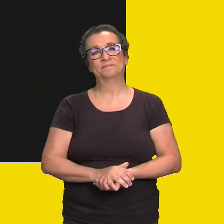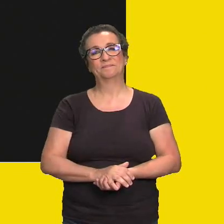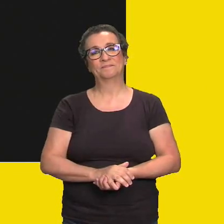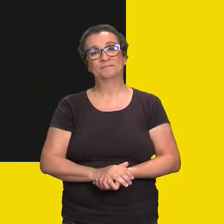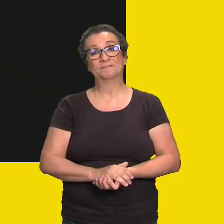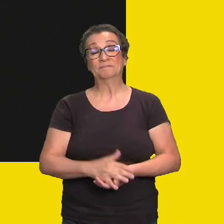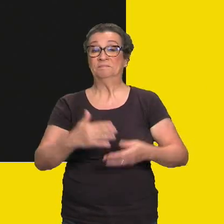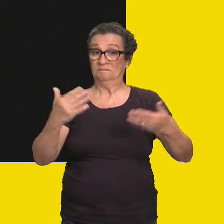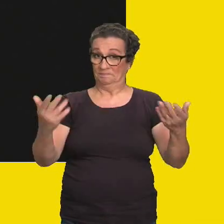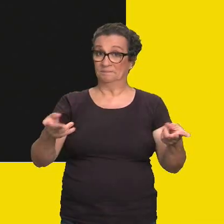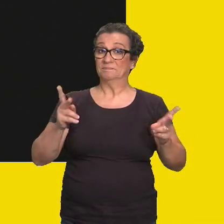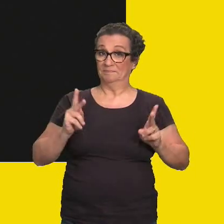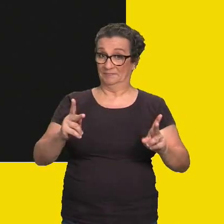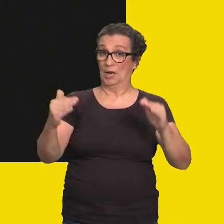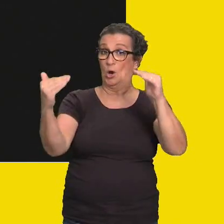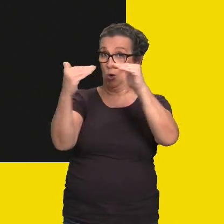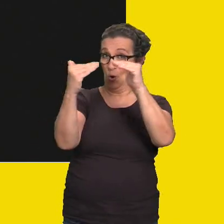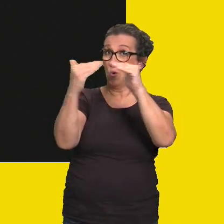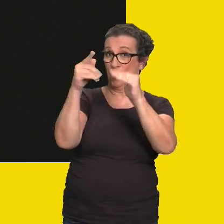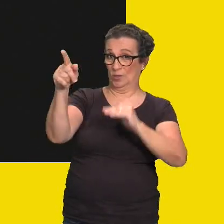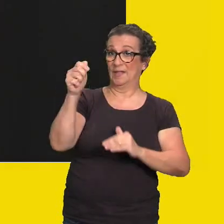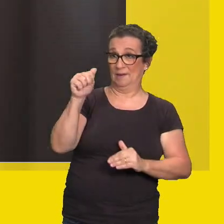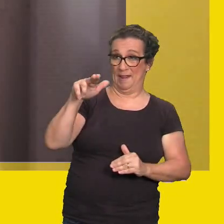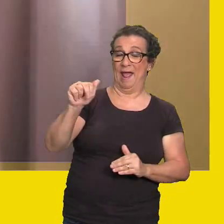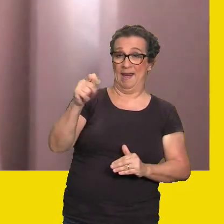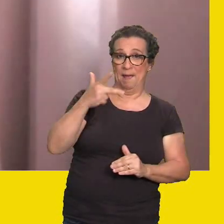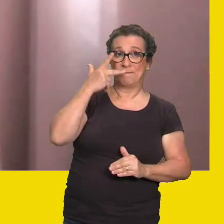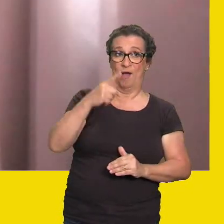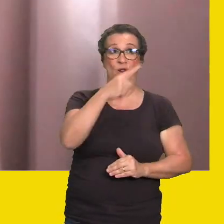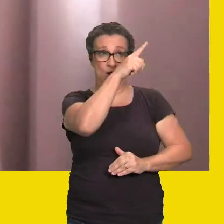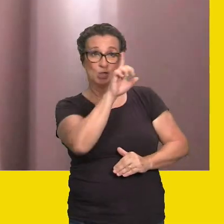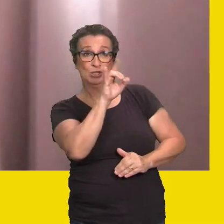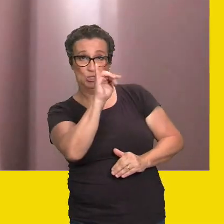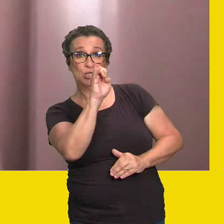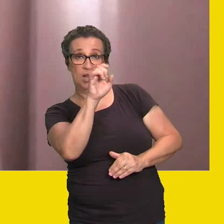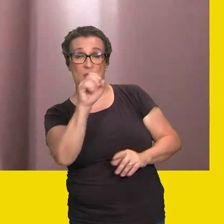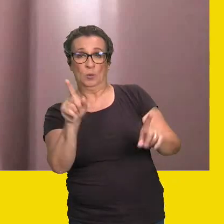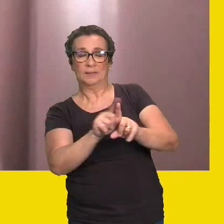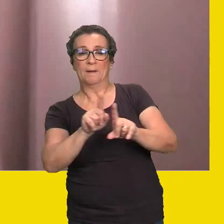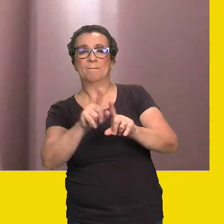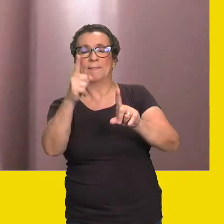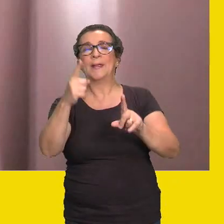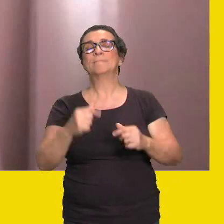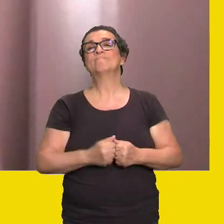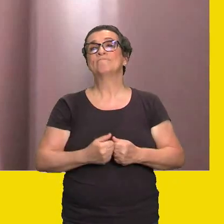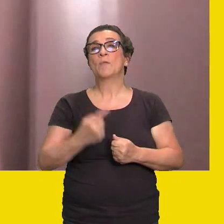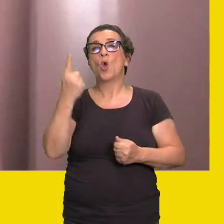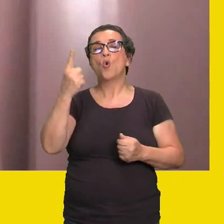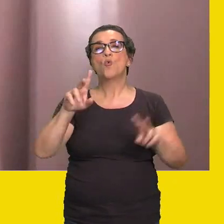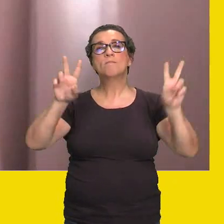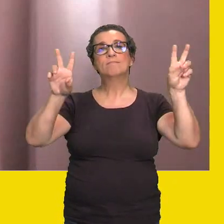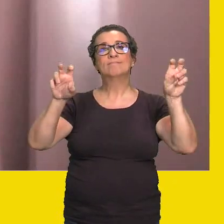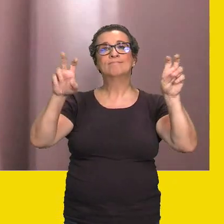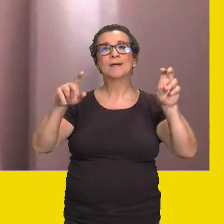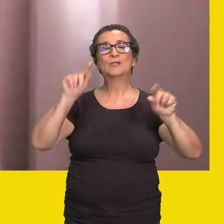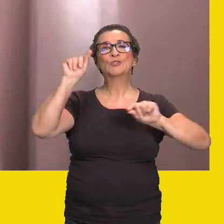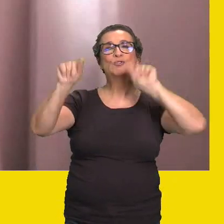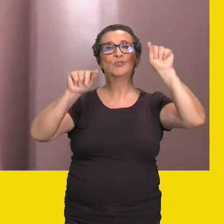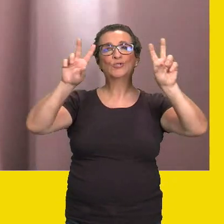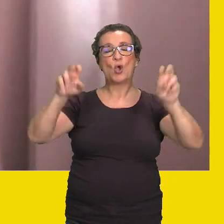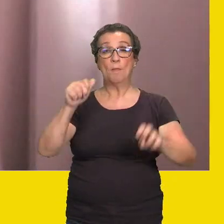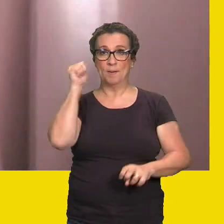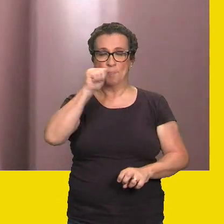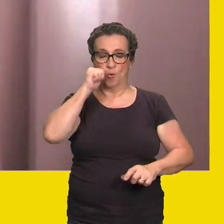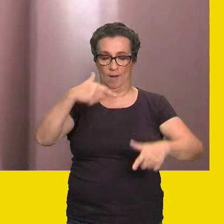E ainda em concordância com a Ana Paula e com o Diego, também numa conversa sobre a mulher e o trabalho,